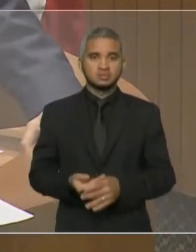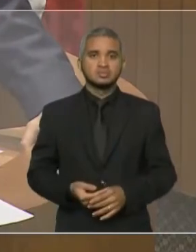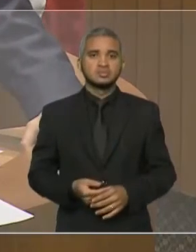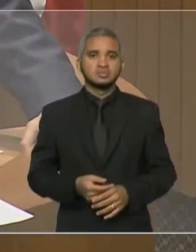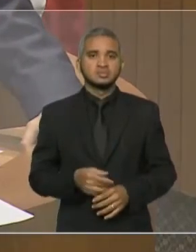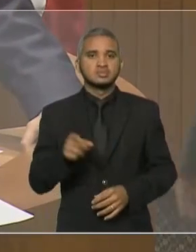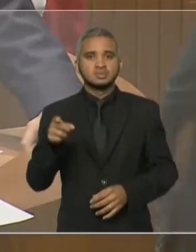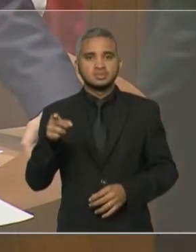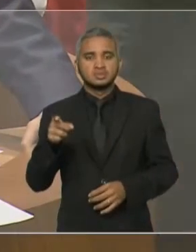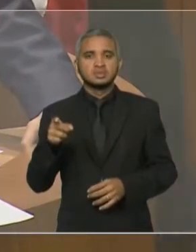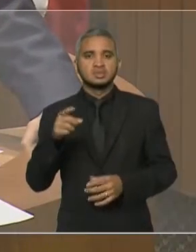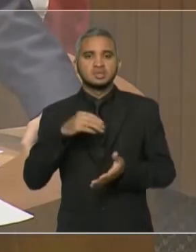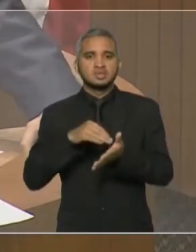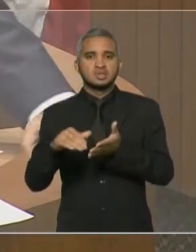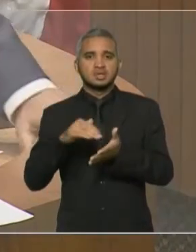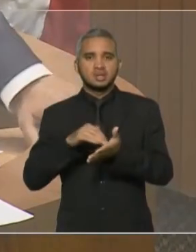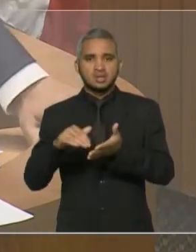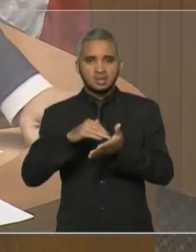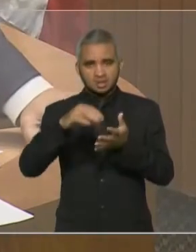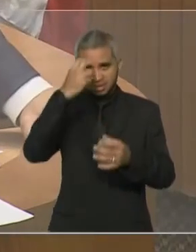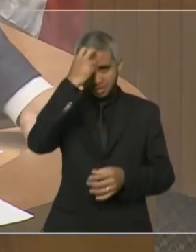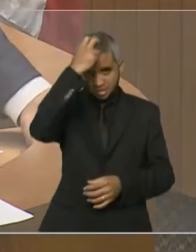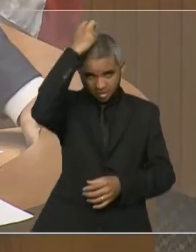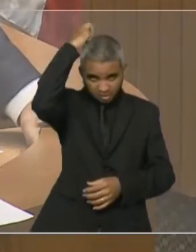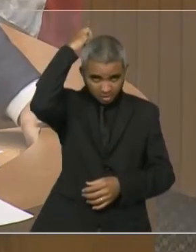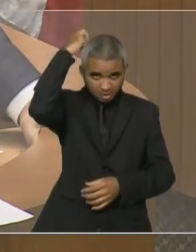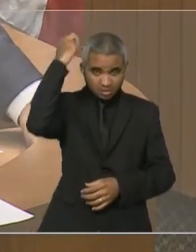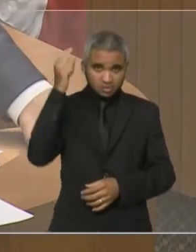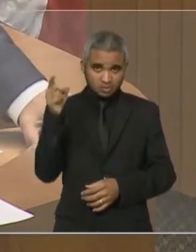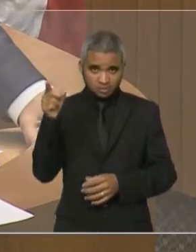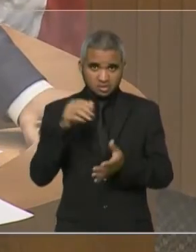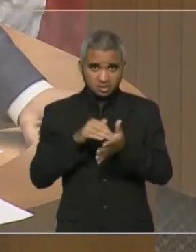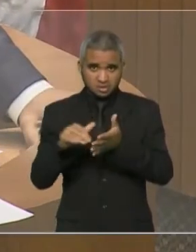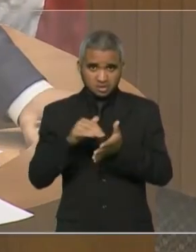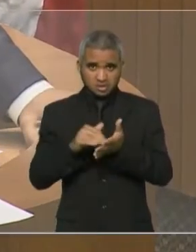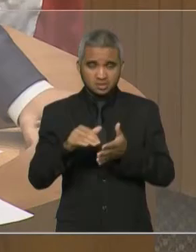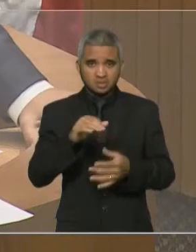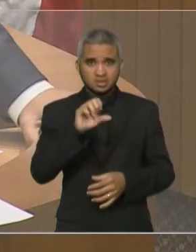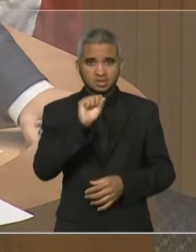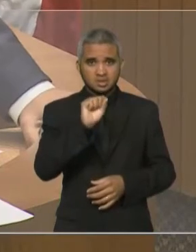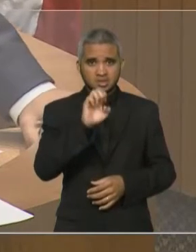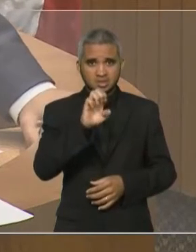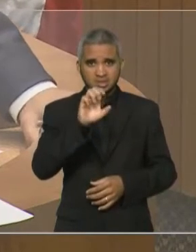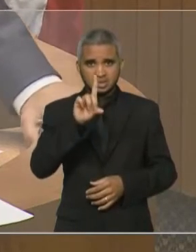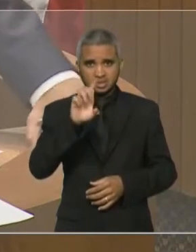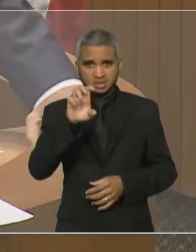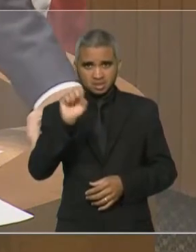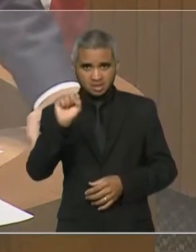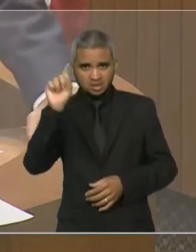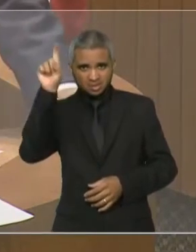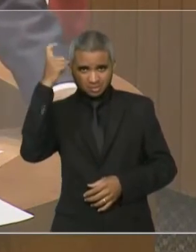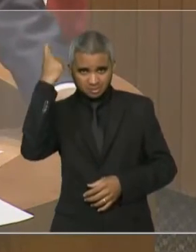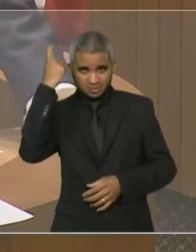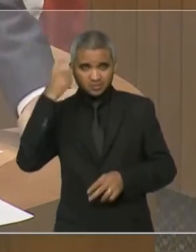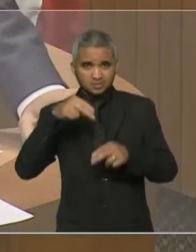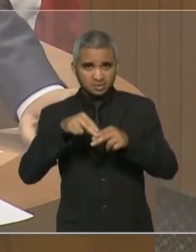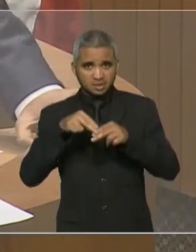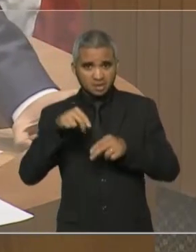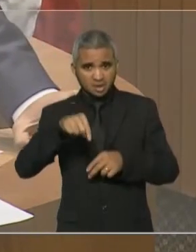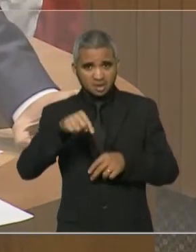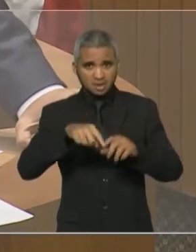secretário da SEDES, e esse programa foi criado por esta casa. E o governo conseguiu